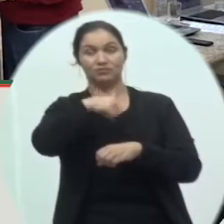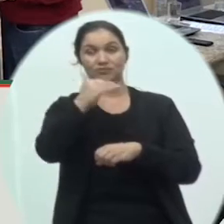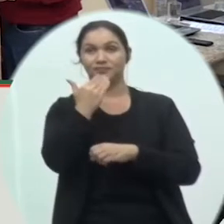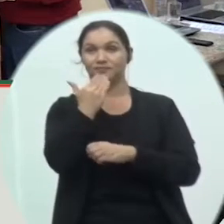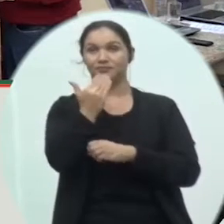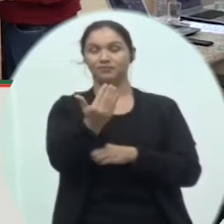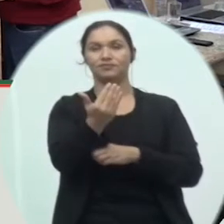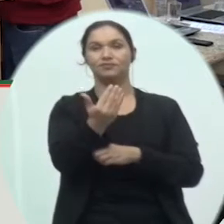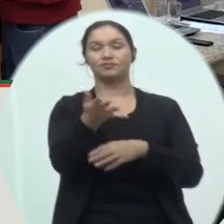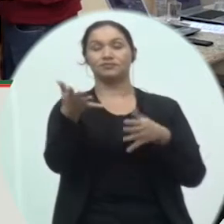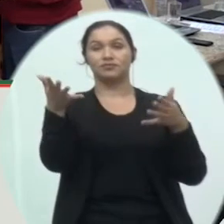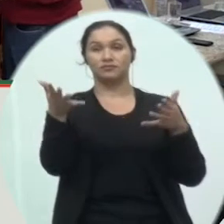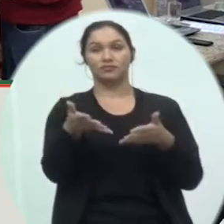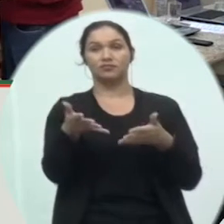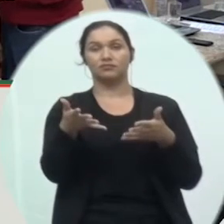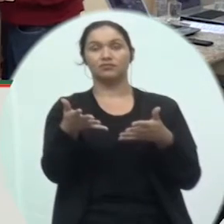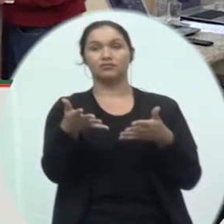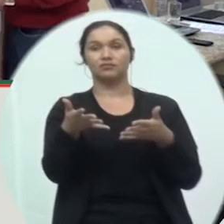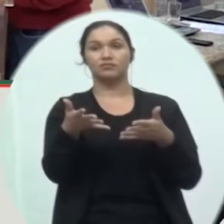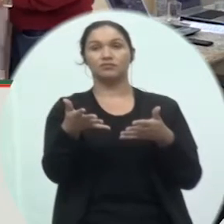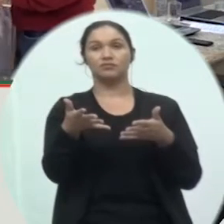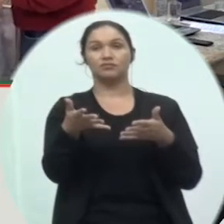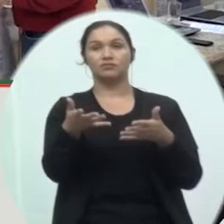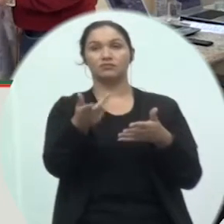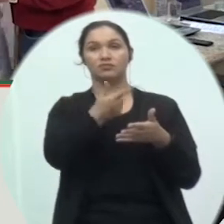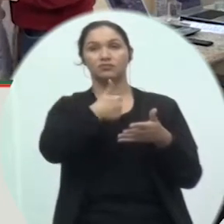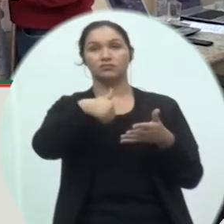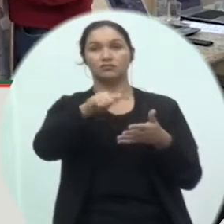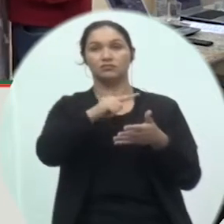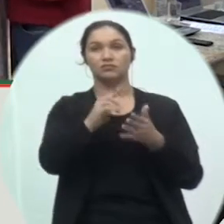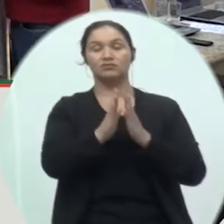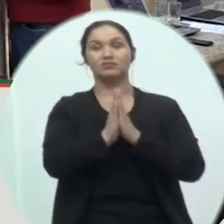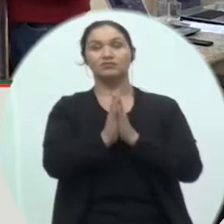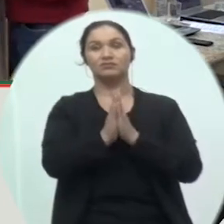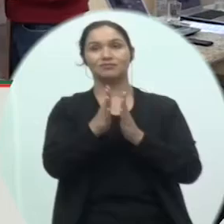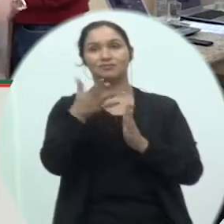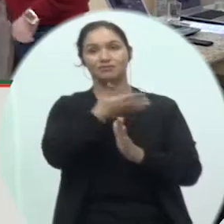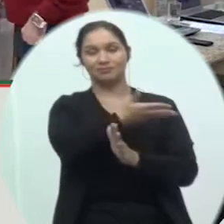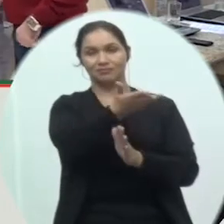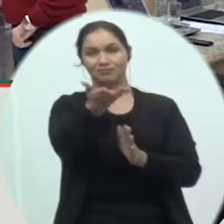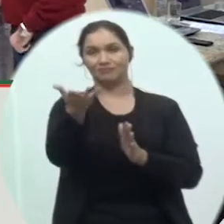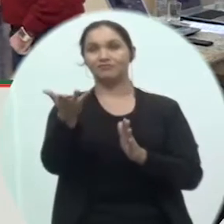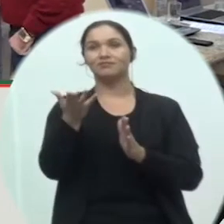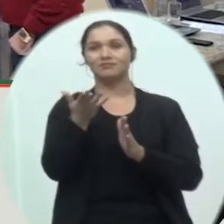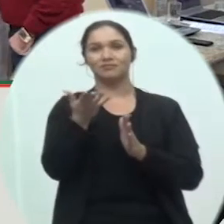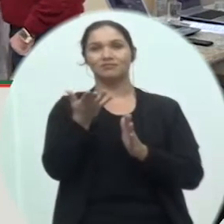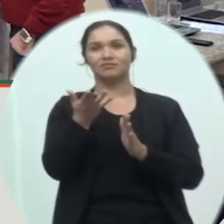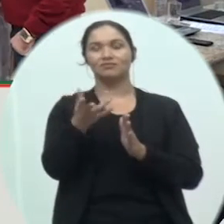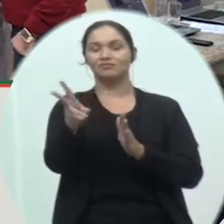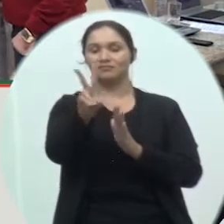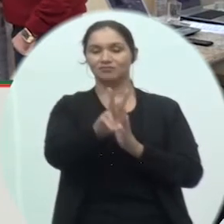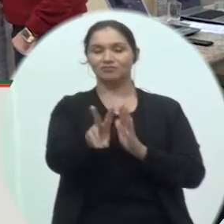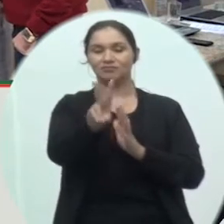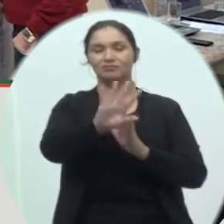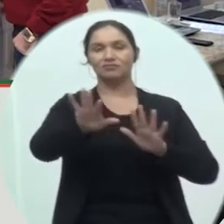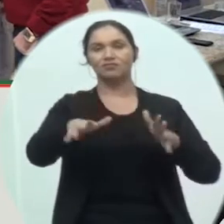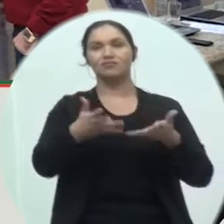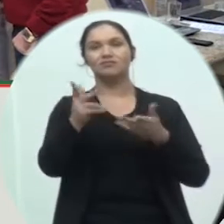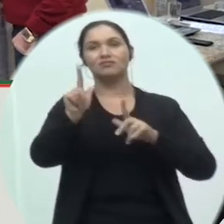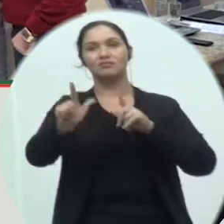pede e coloca também diante de vocês é que nós estaremos em oração por vocês, né, para que os trabalhos